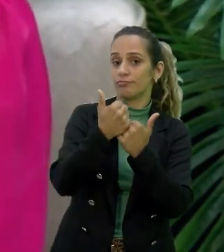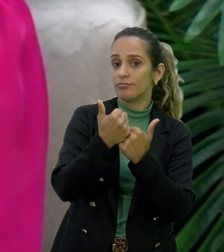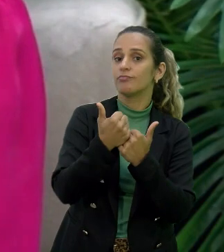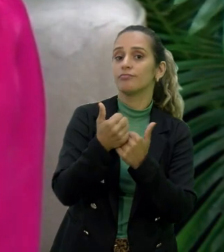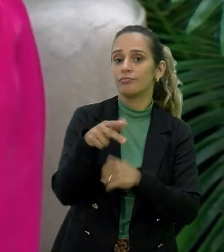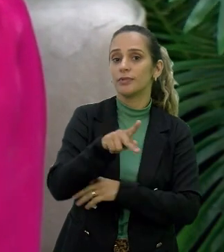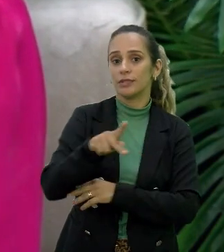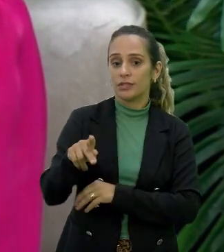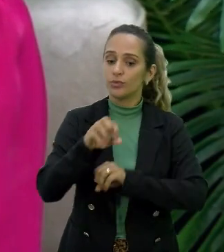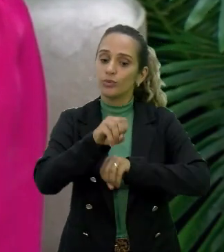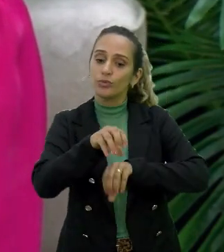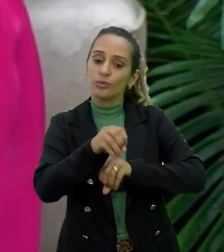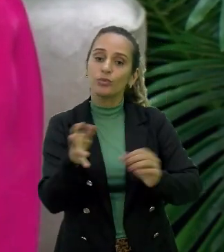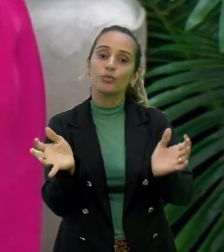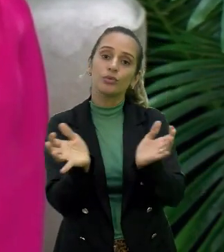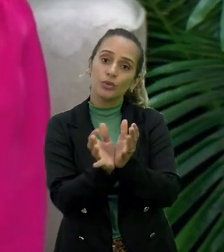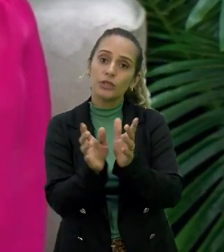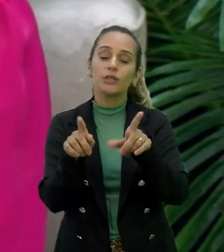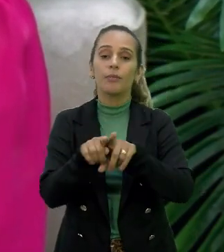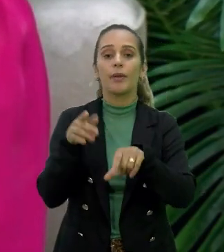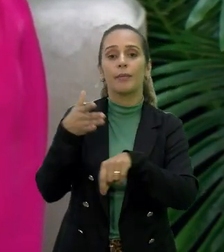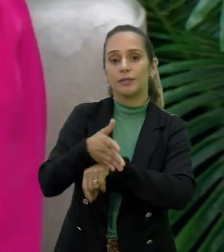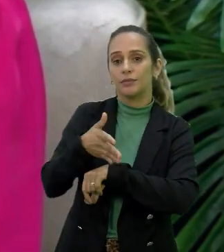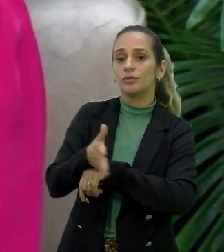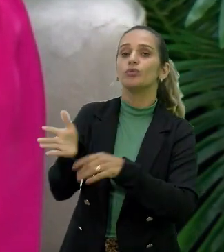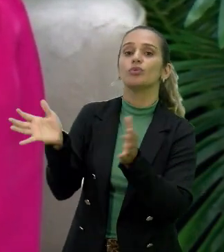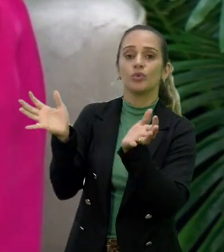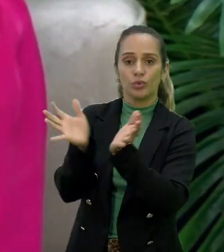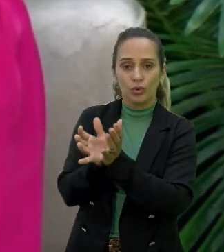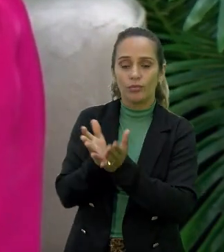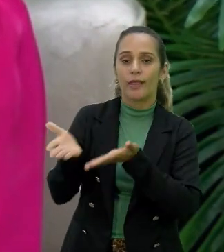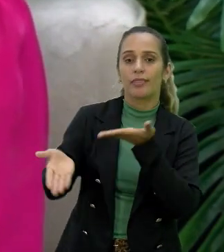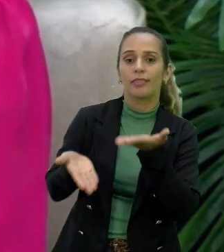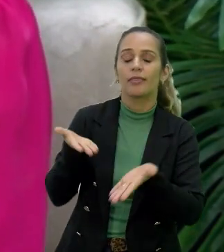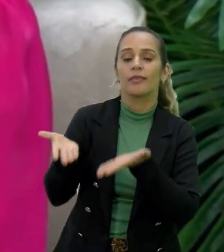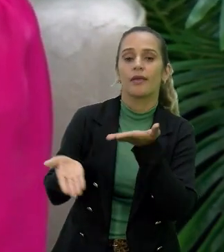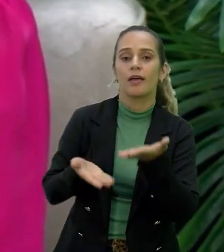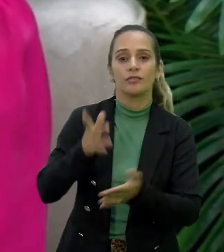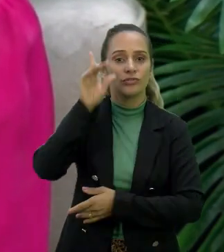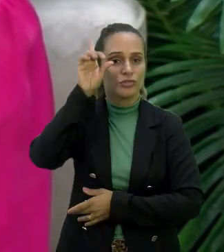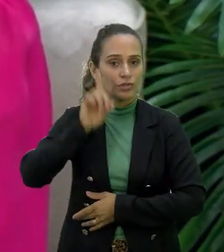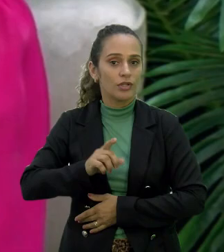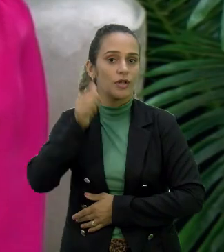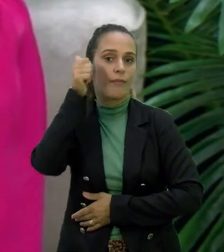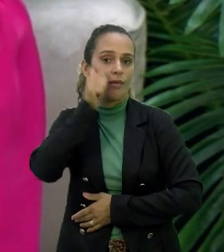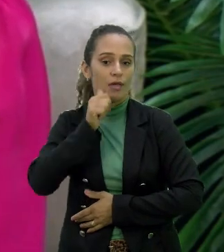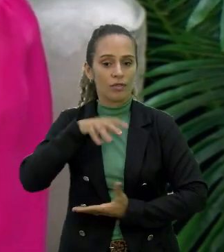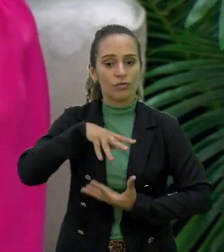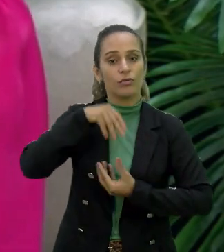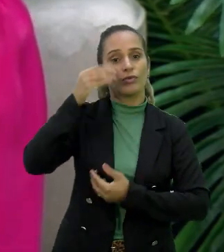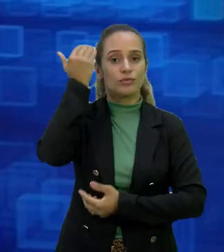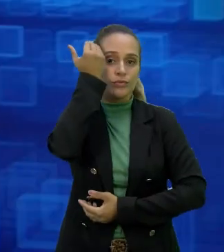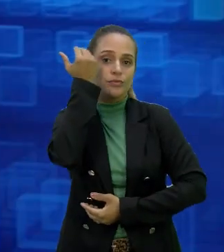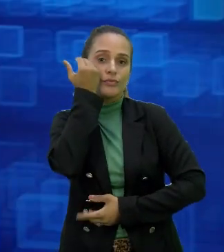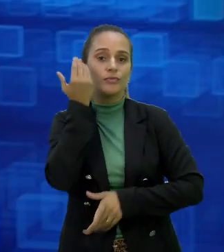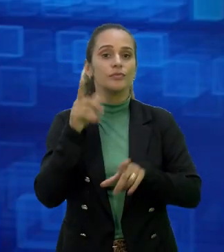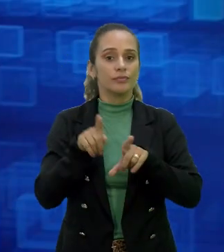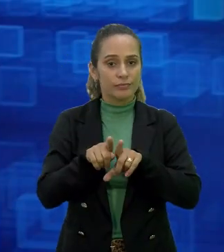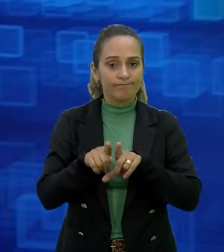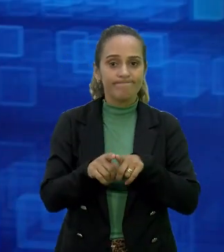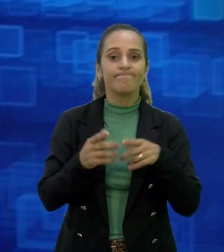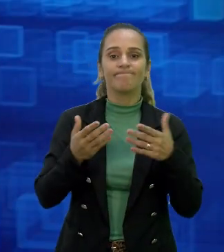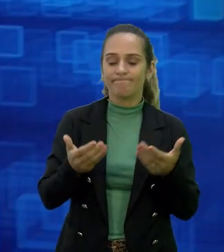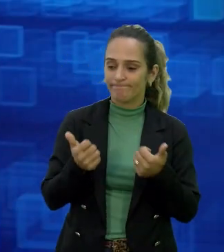vice-presidente na educação e como membro nas comissões que tratam do direito da mulher do Idoso do adolescentes